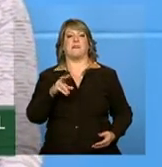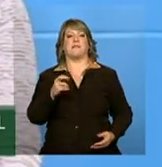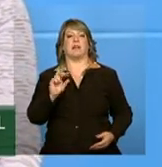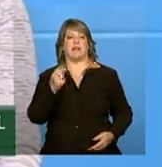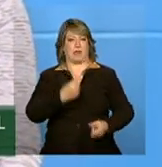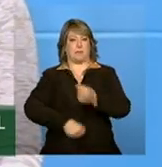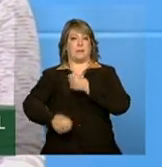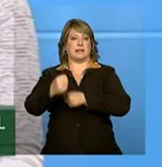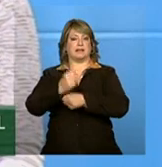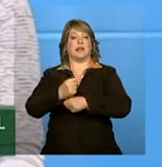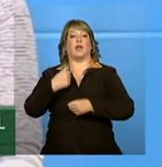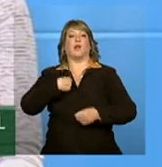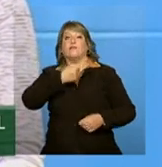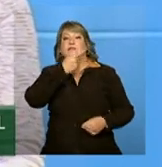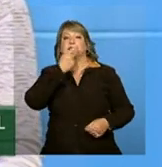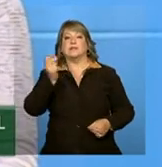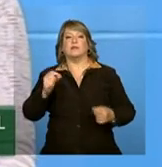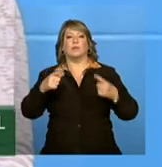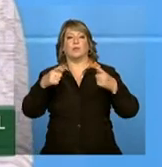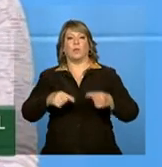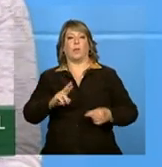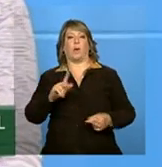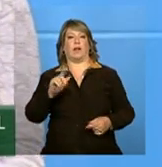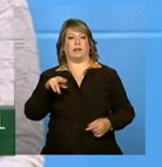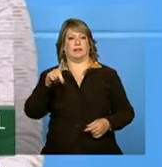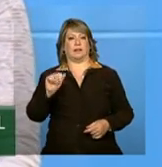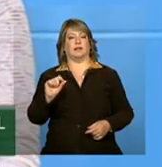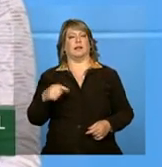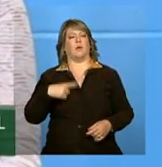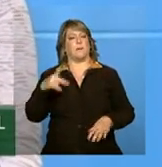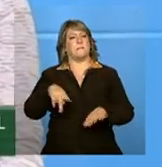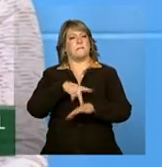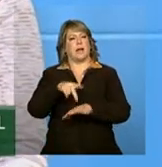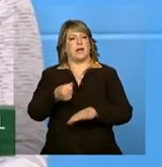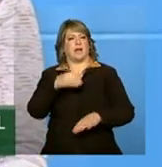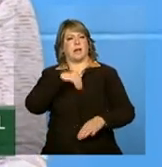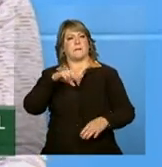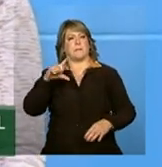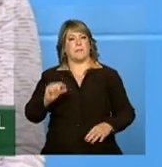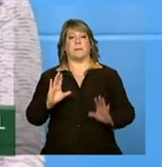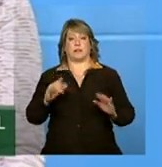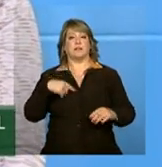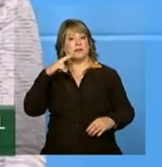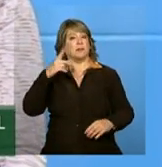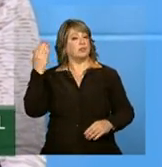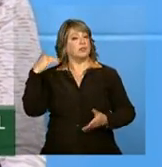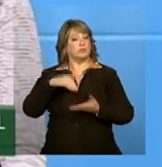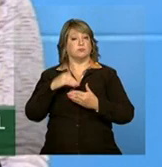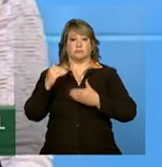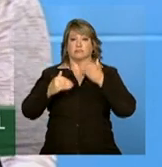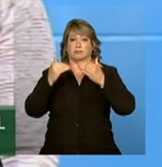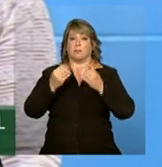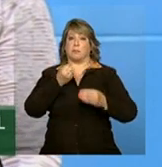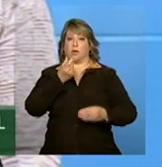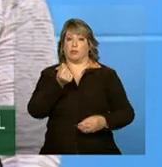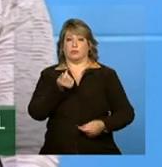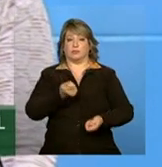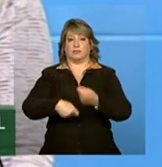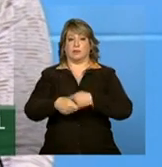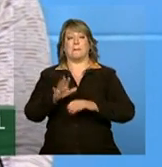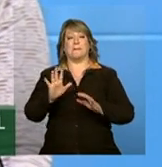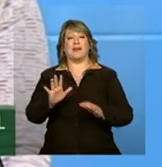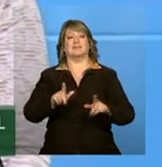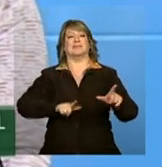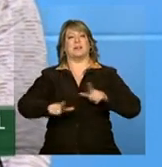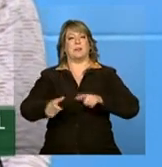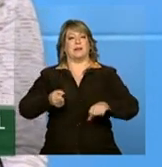Uganda, que é um país de renda baixa, mas nos últimos anos tem visto sua economia aumentar e crescer. No entanto, o trabalho infantil permanece